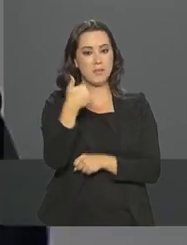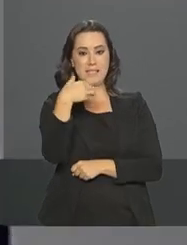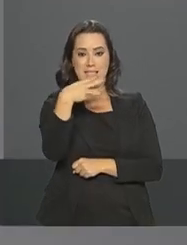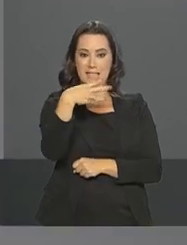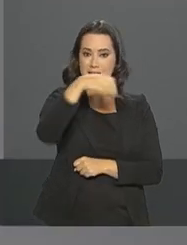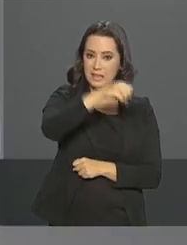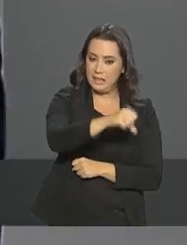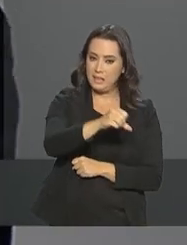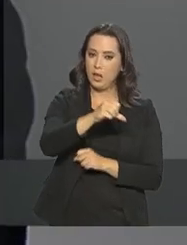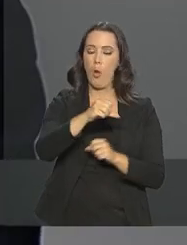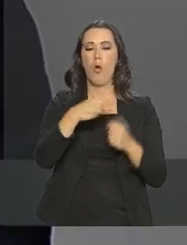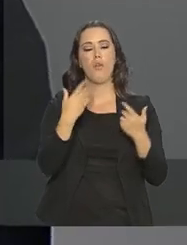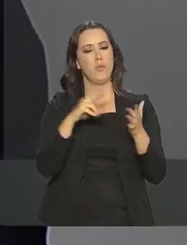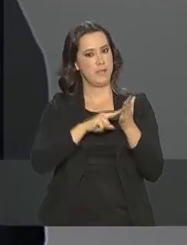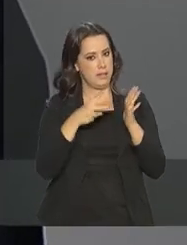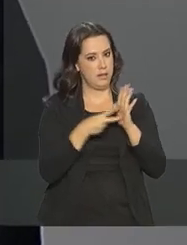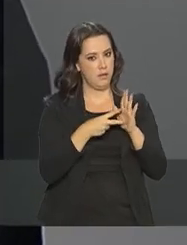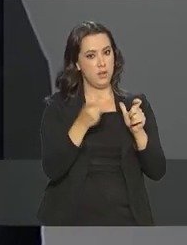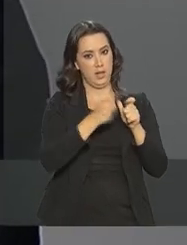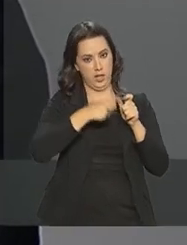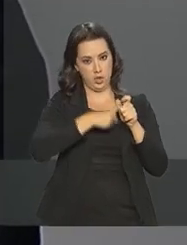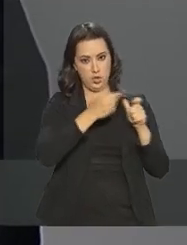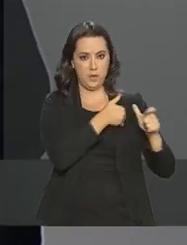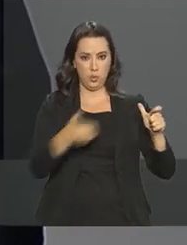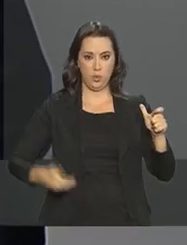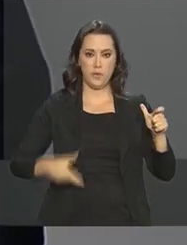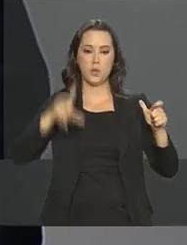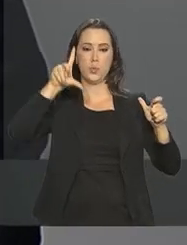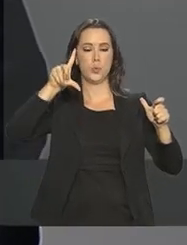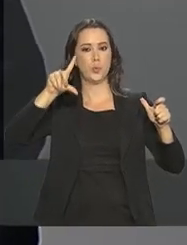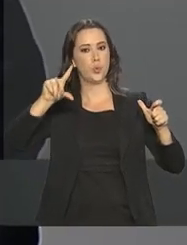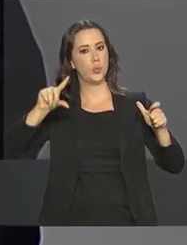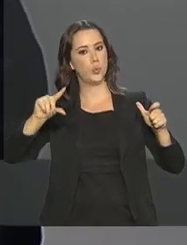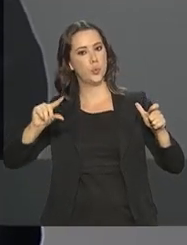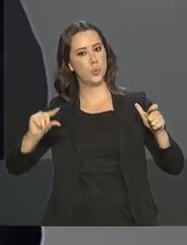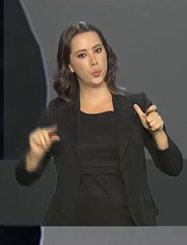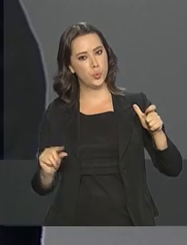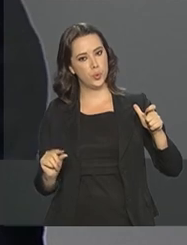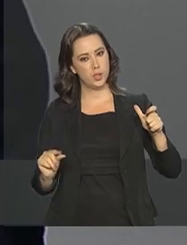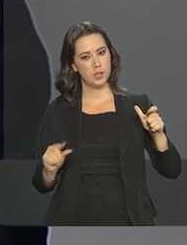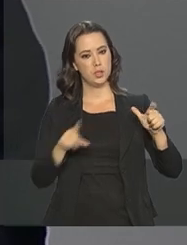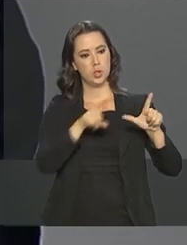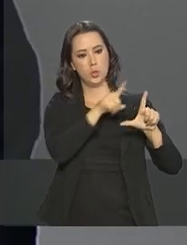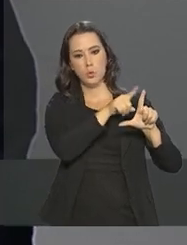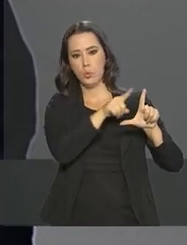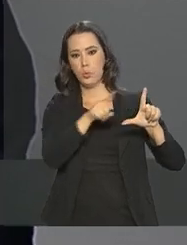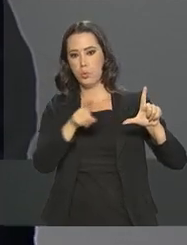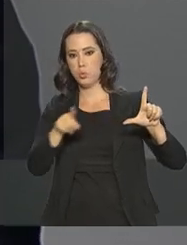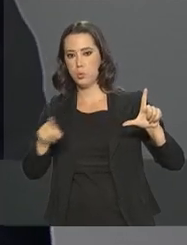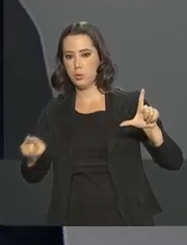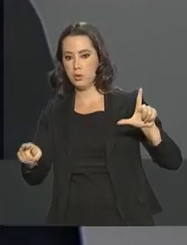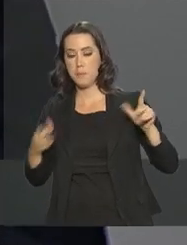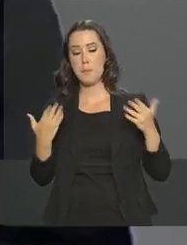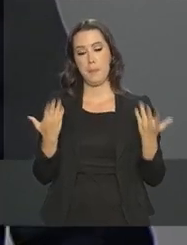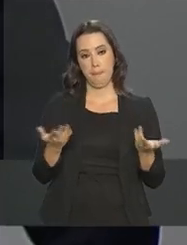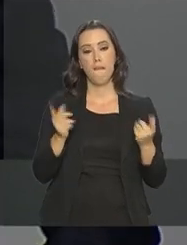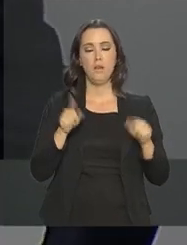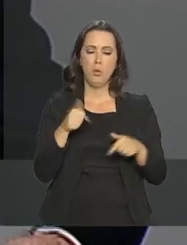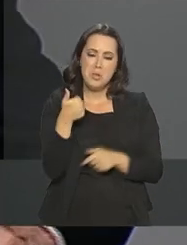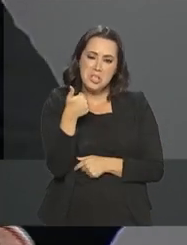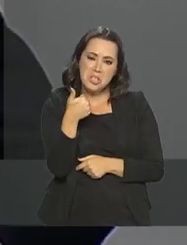público é possível que daqui a dez anos nós consigamos fazer uma revisão desta emenda